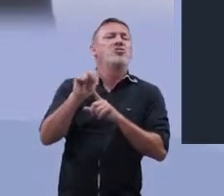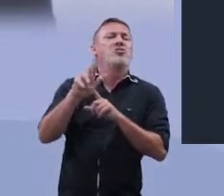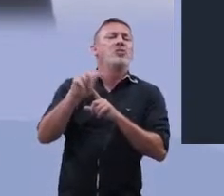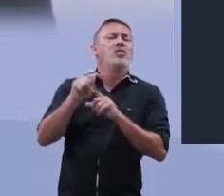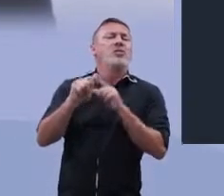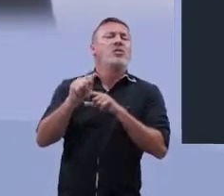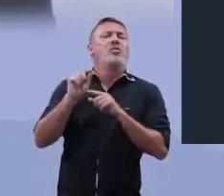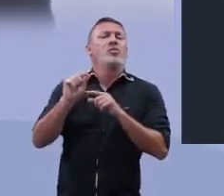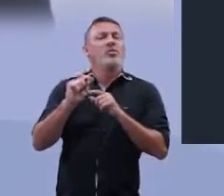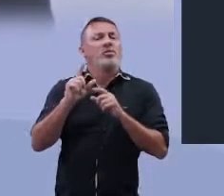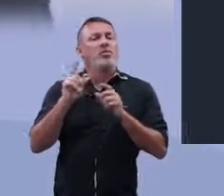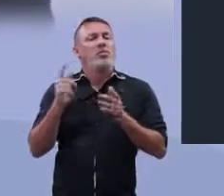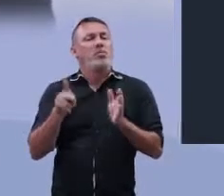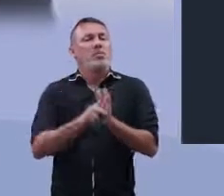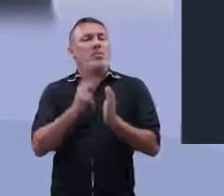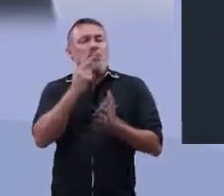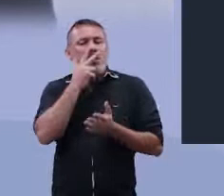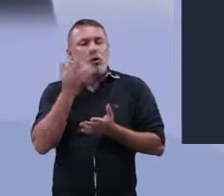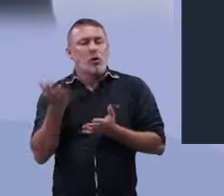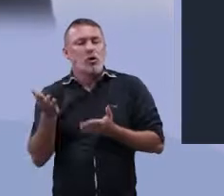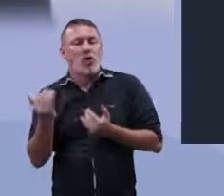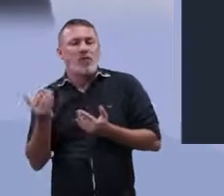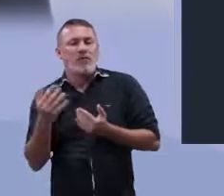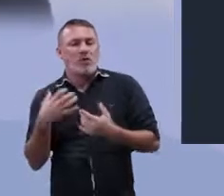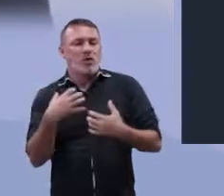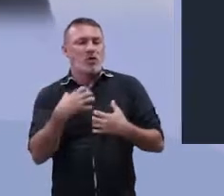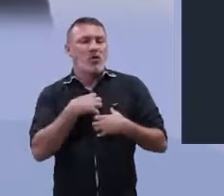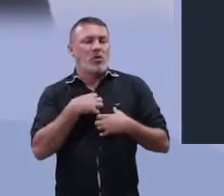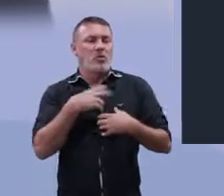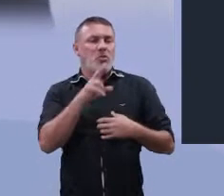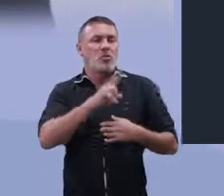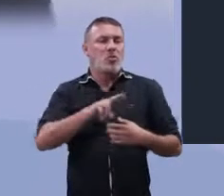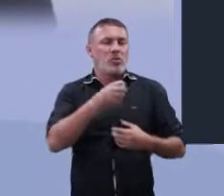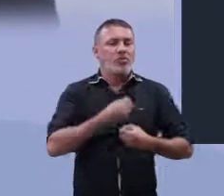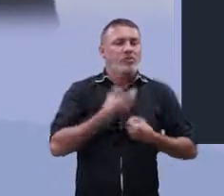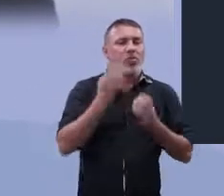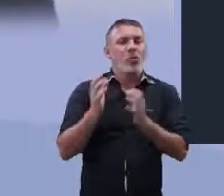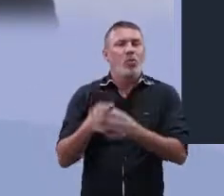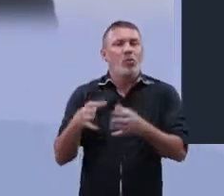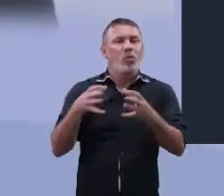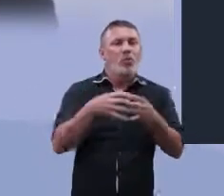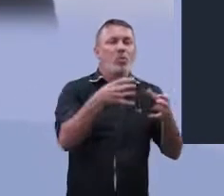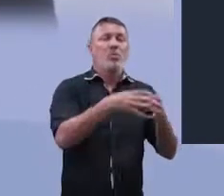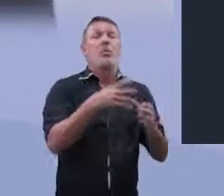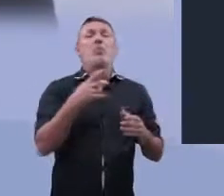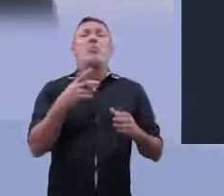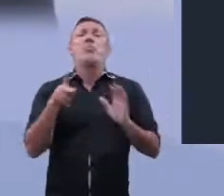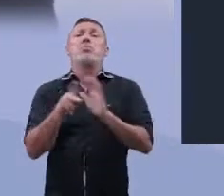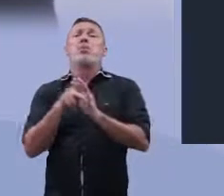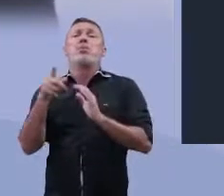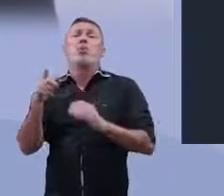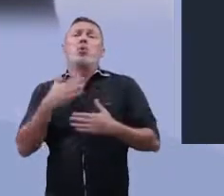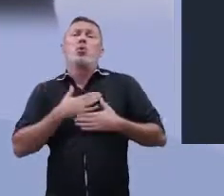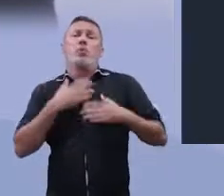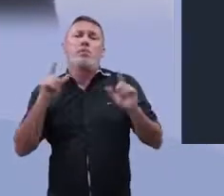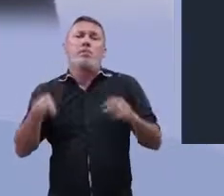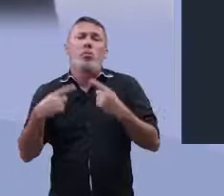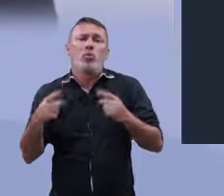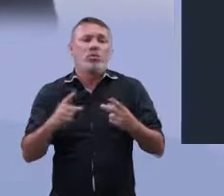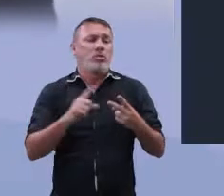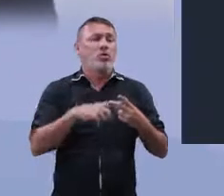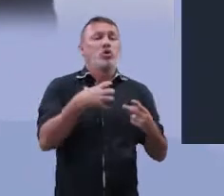termos usados geralmente por jovens de determinados grupos, de acordo com os gostos musicais, de acordo